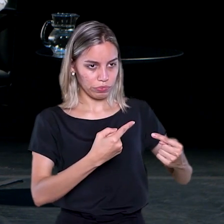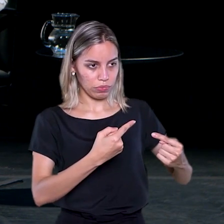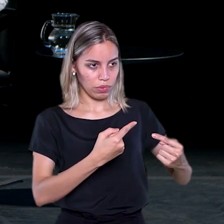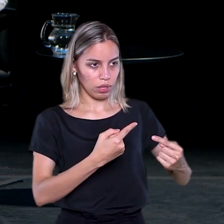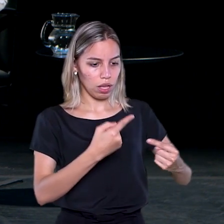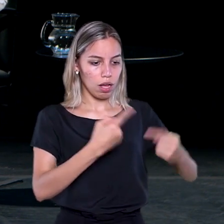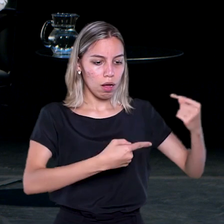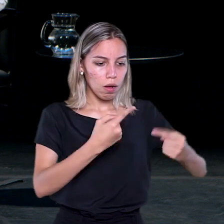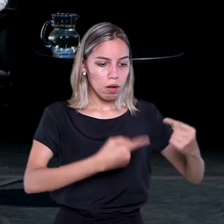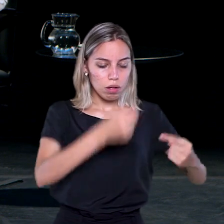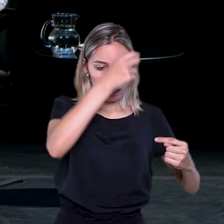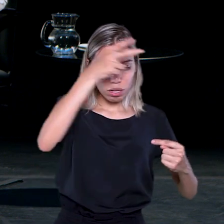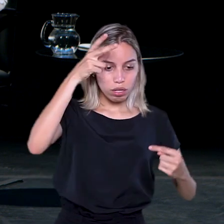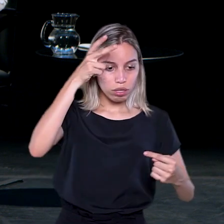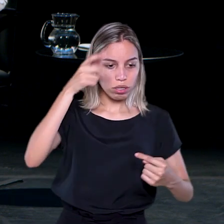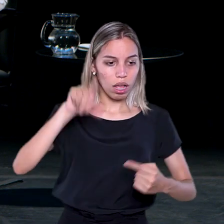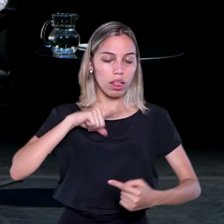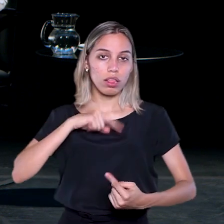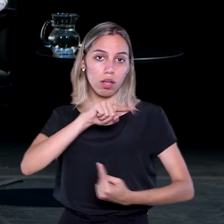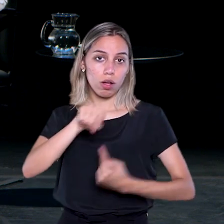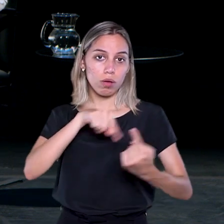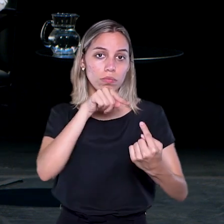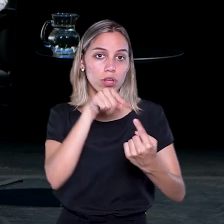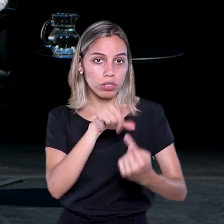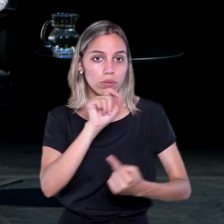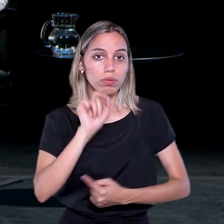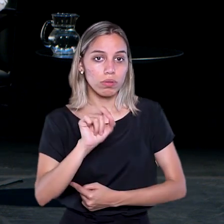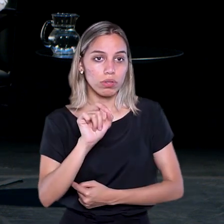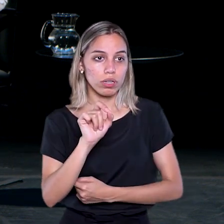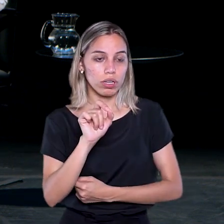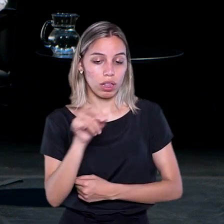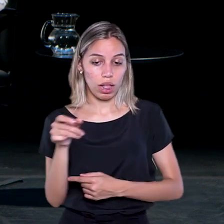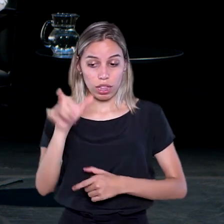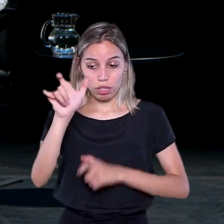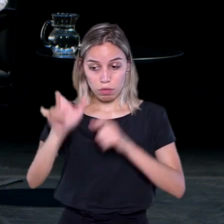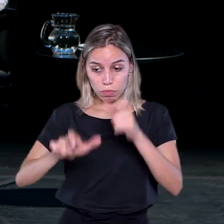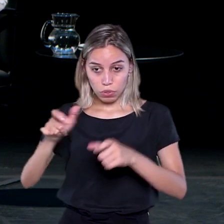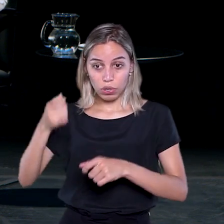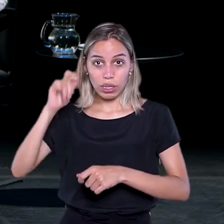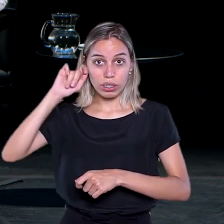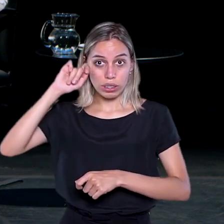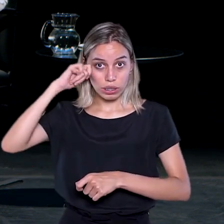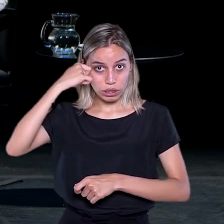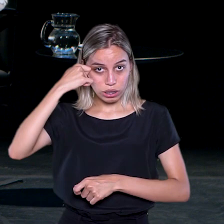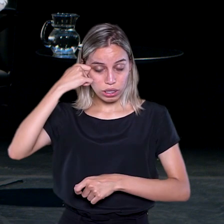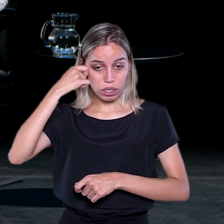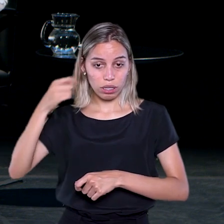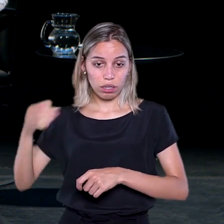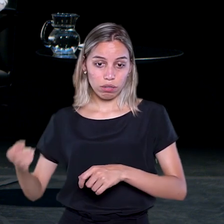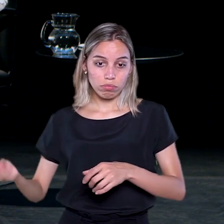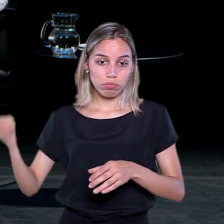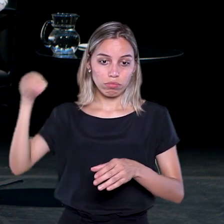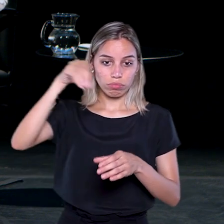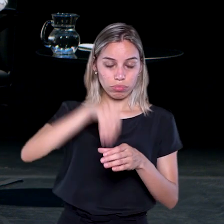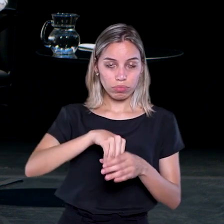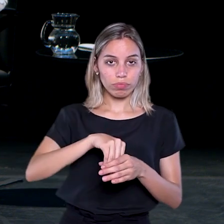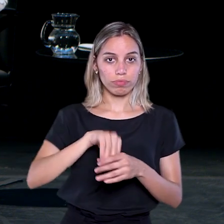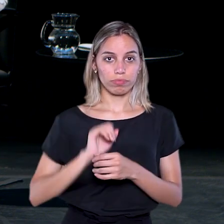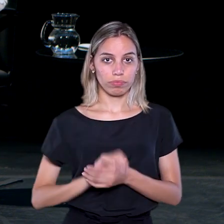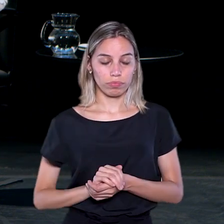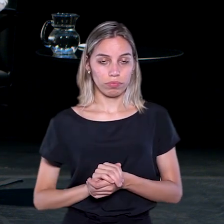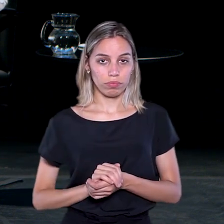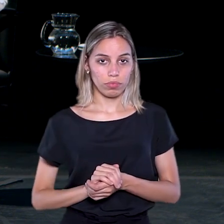que não atinge o seu objetivo. Qual é o objetivo das cotas raciais? É incrementar a presença negra nos espaços de poder e decisão que nos são